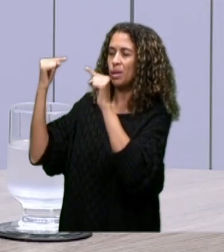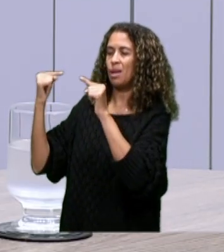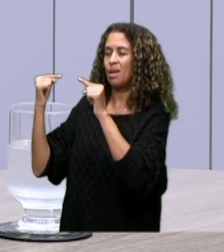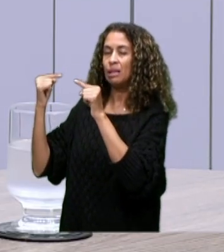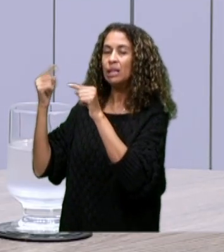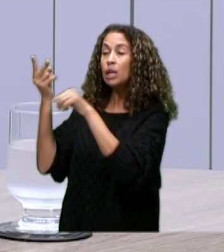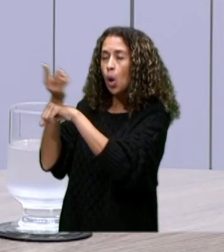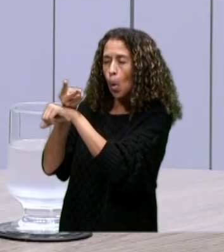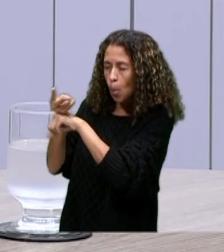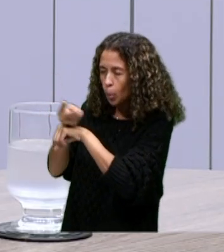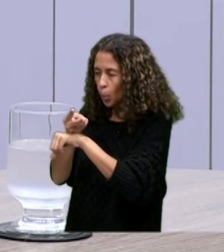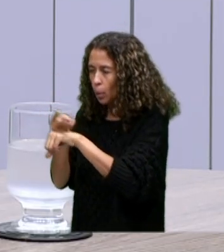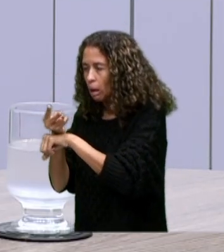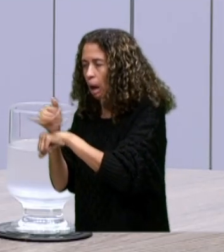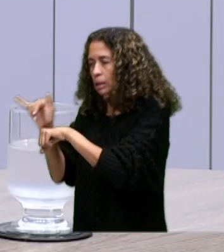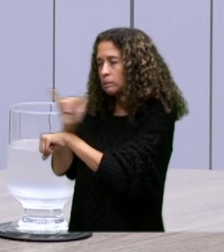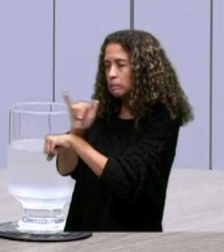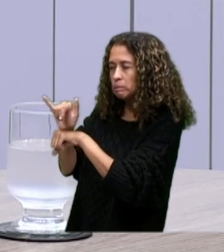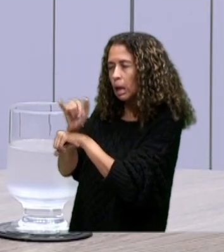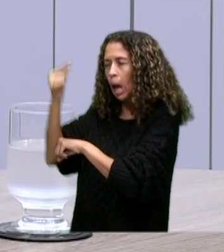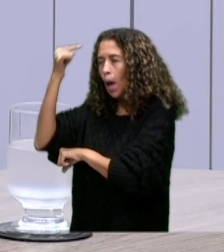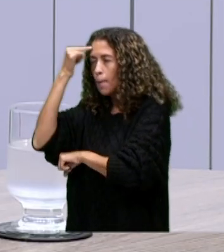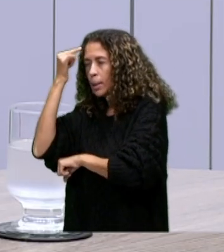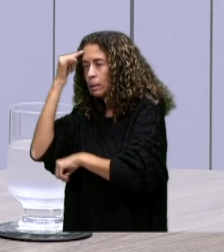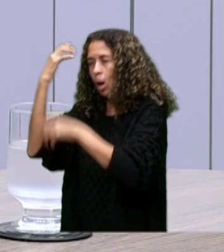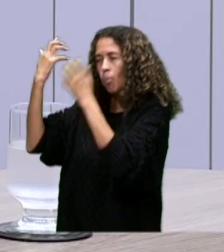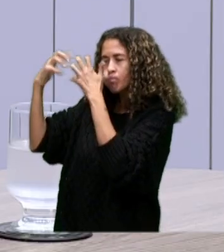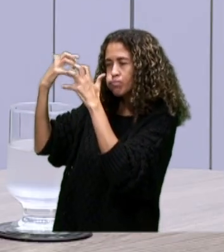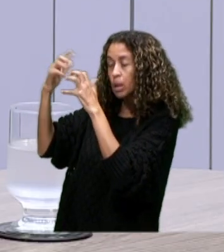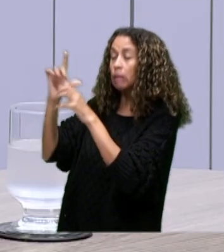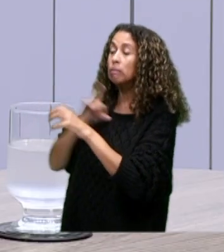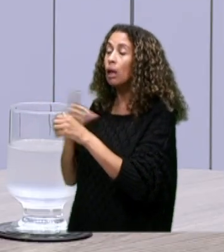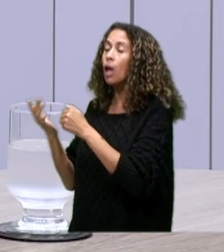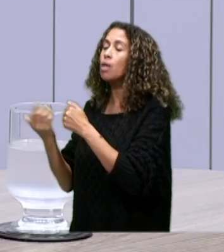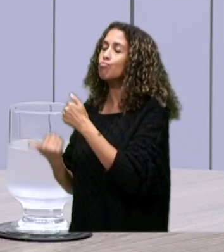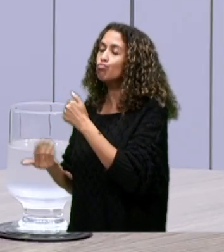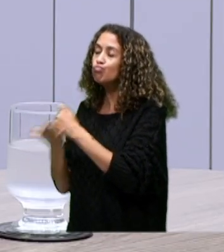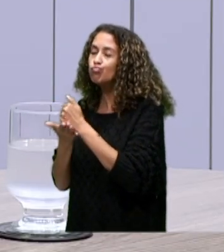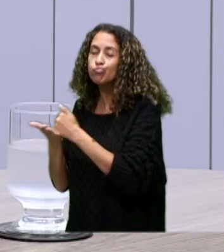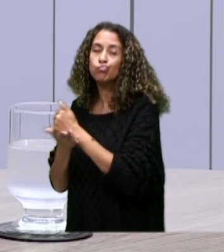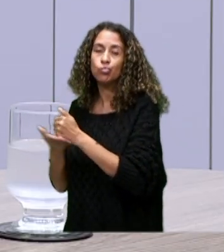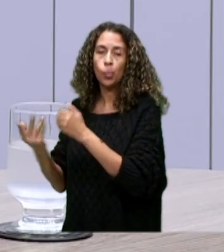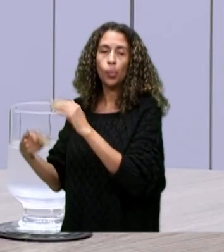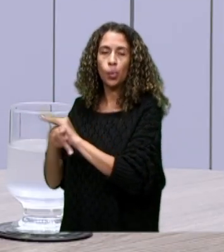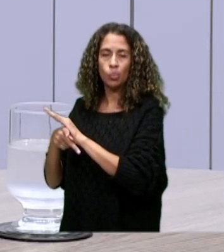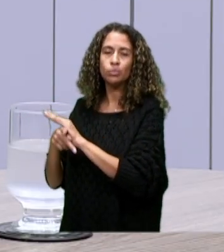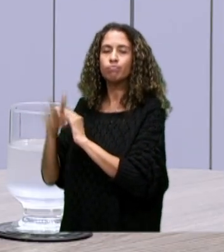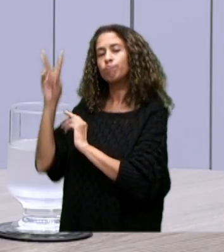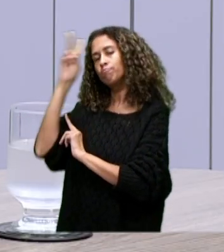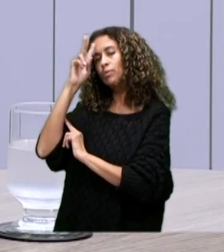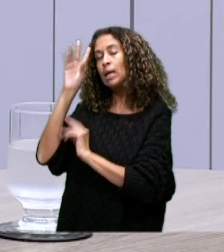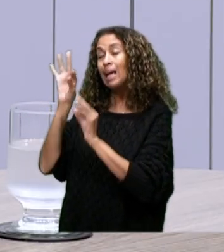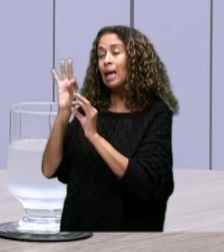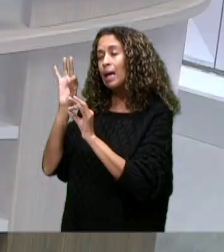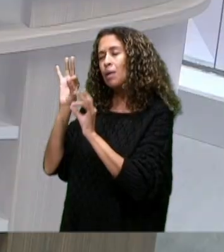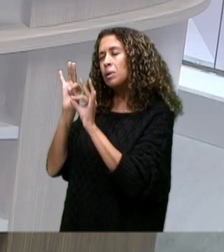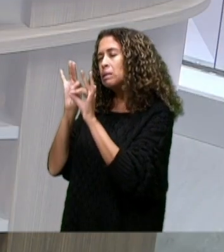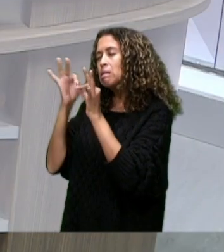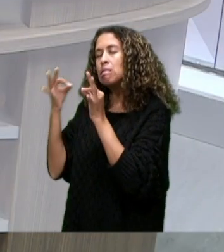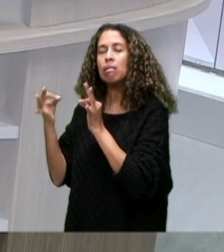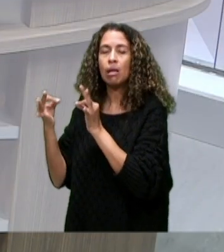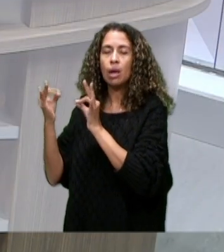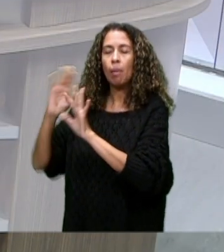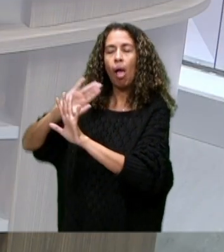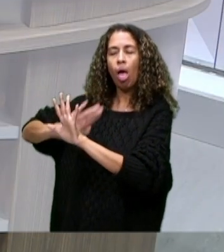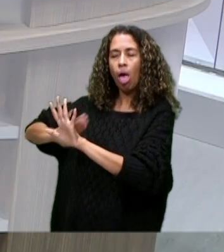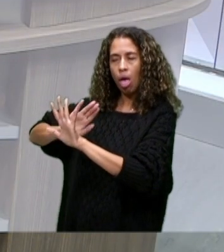procurar, ver E ele tem um fundamento para a história. Não muita coisa, mas é aquelas coisas simbólicas que a gente